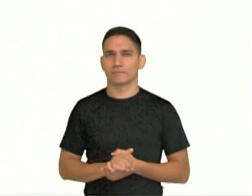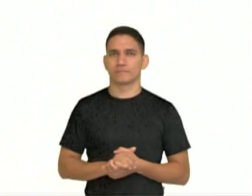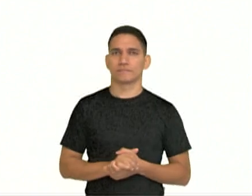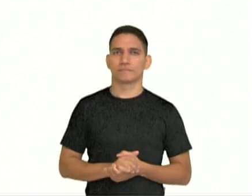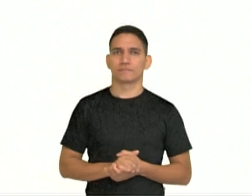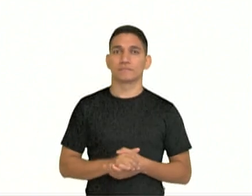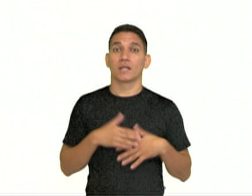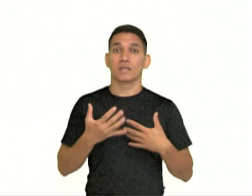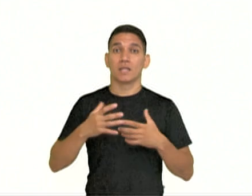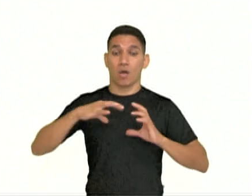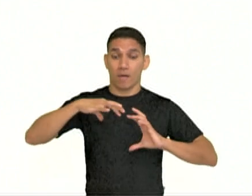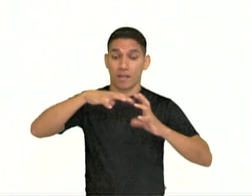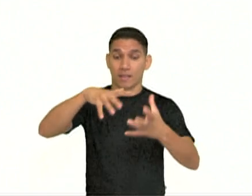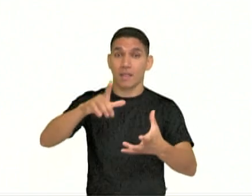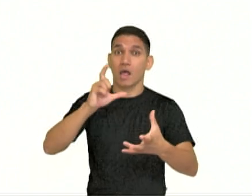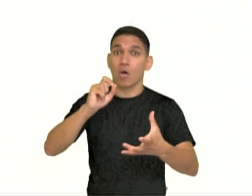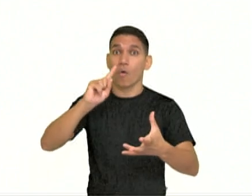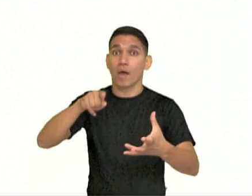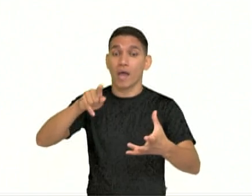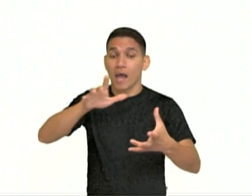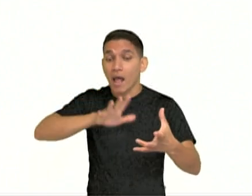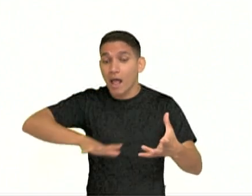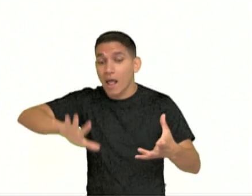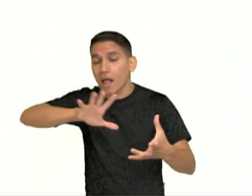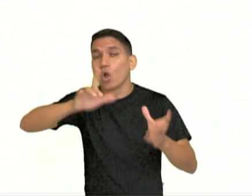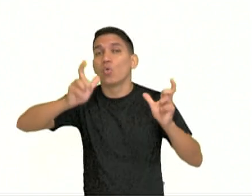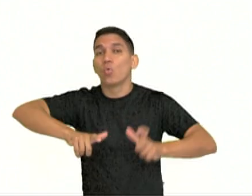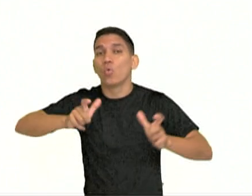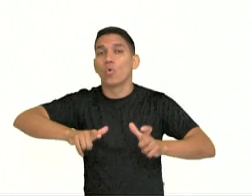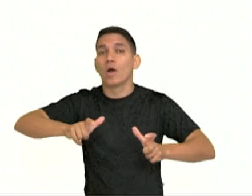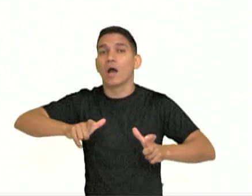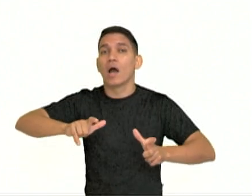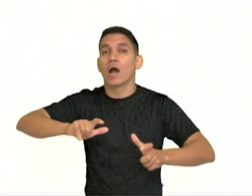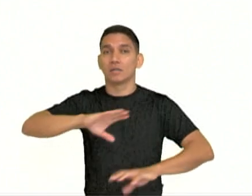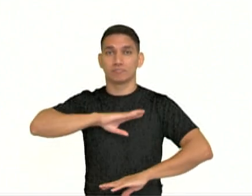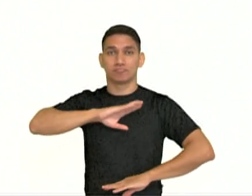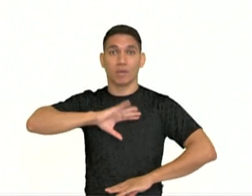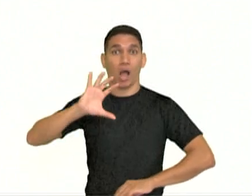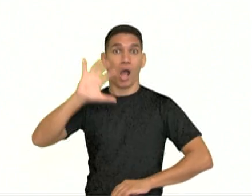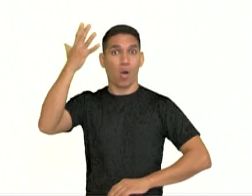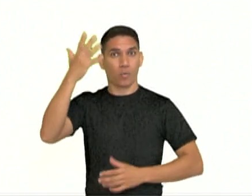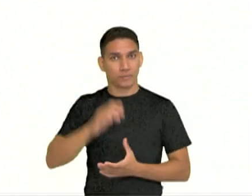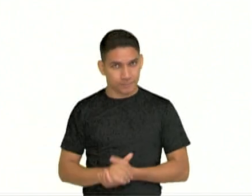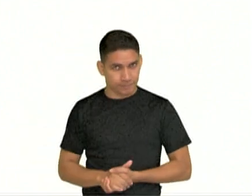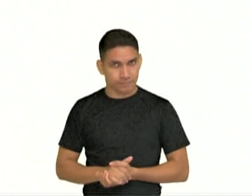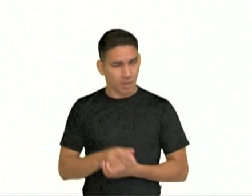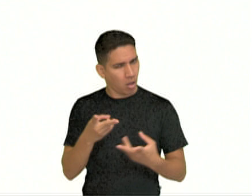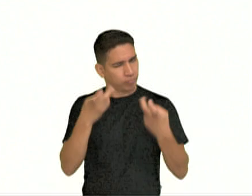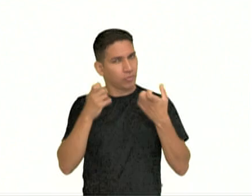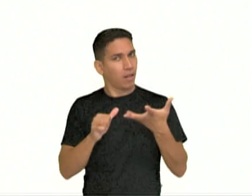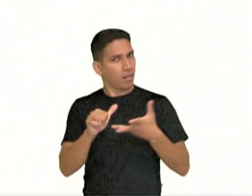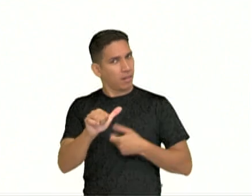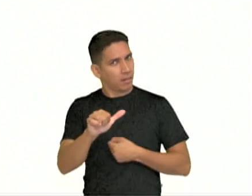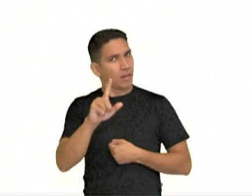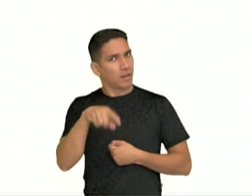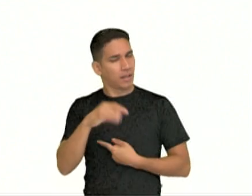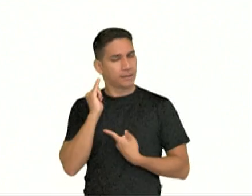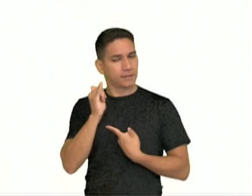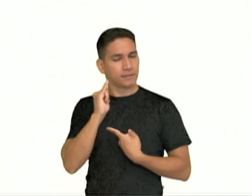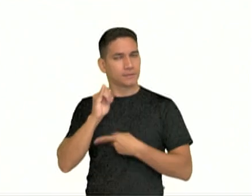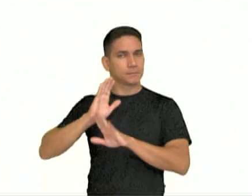Então Terra seria o espaço onde a cena ocorreu, certo? Então observem esse elemento também da